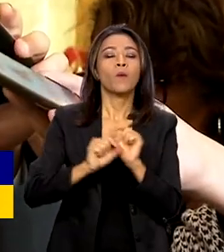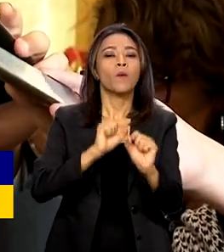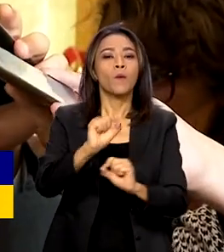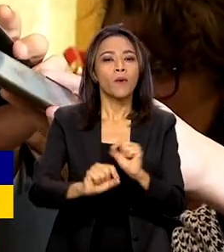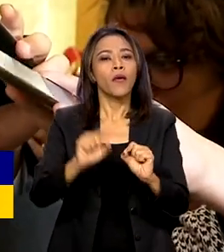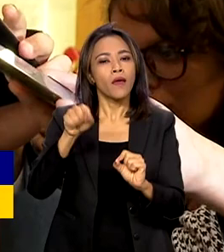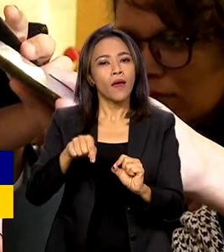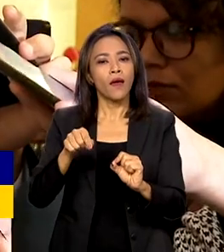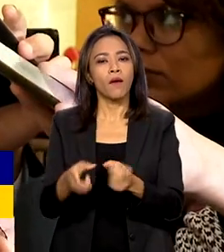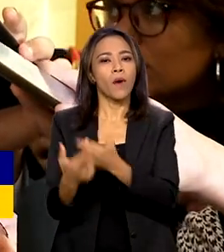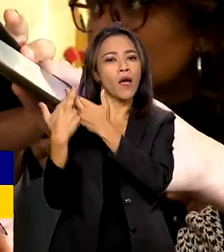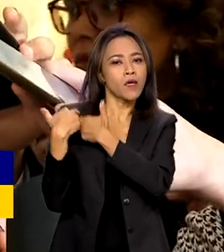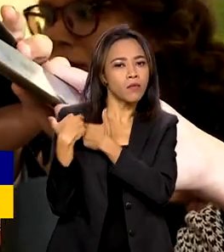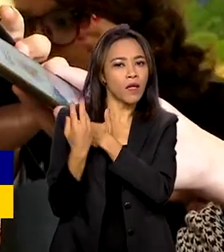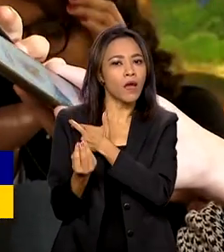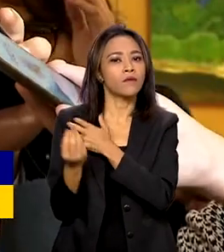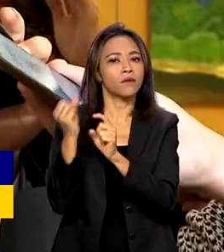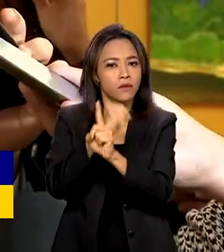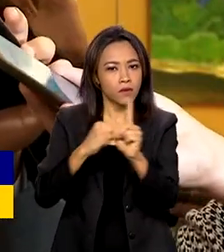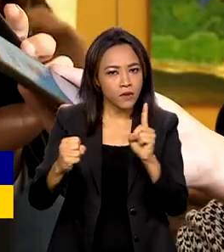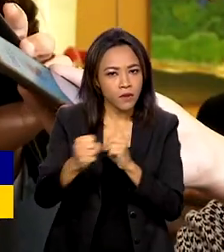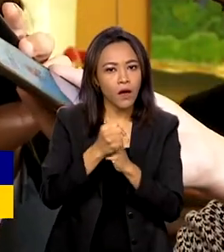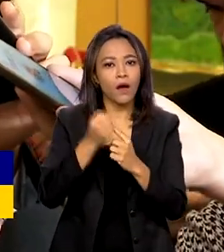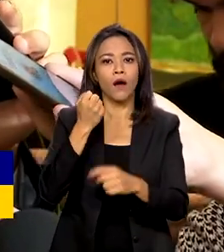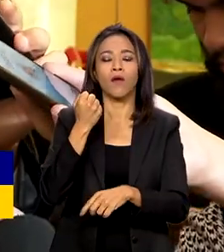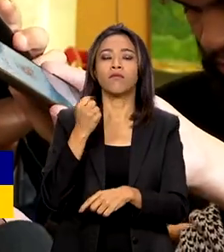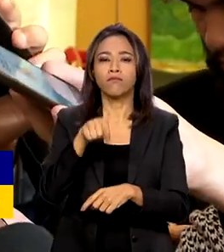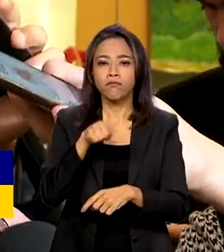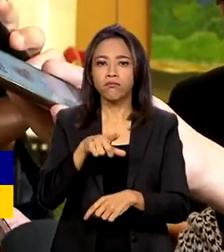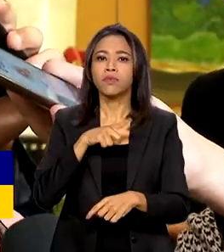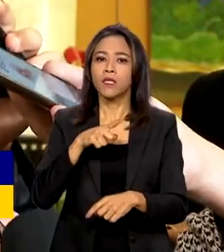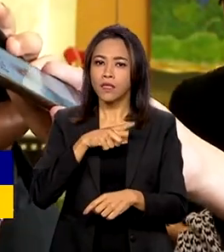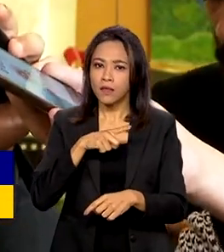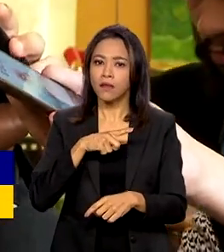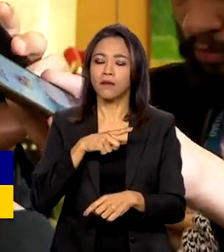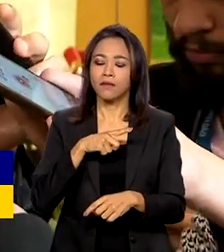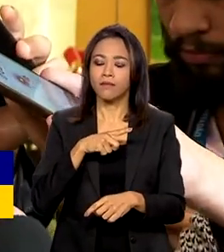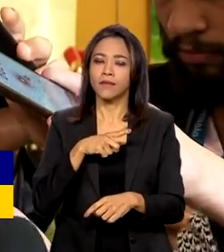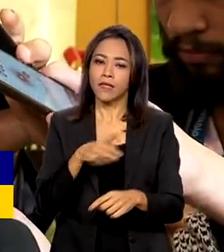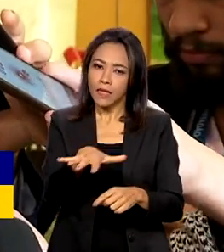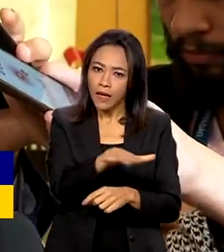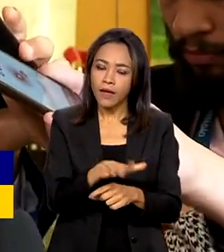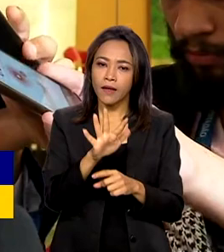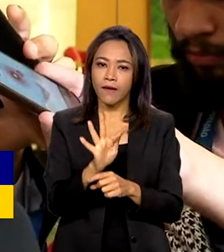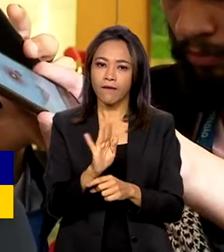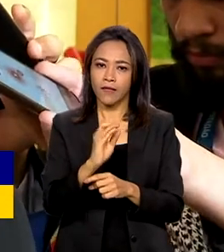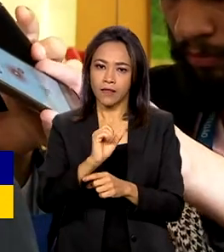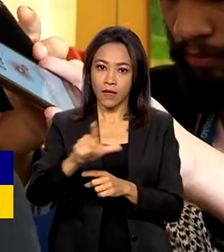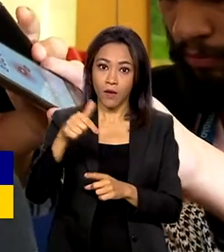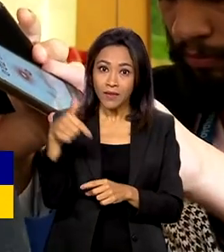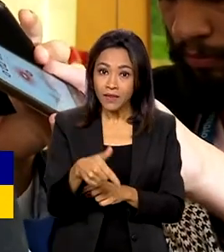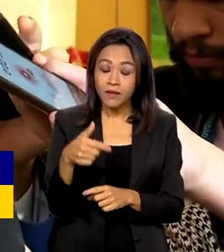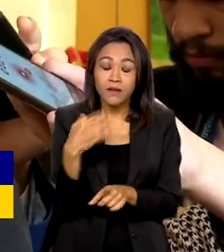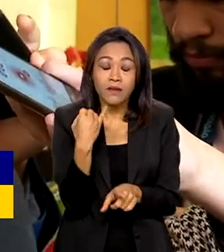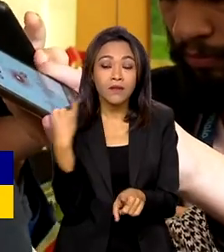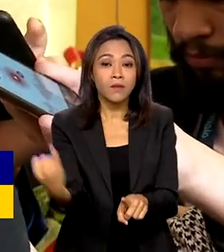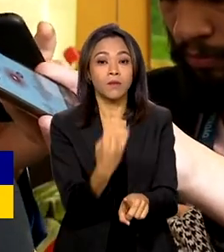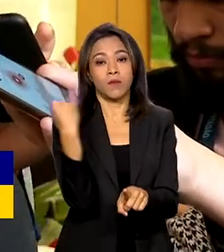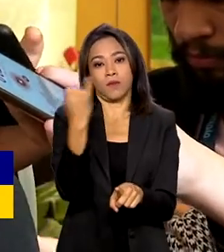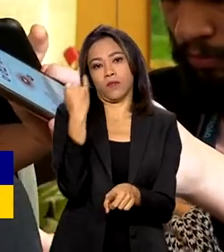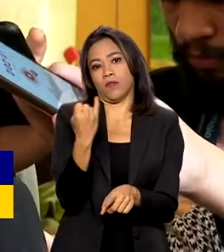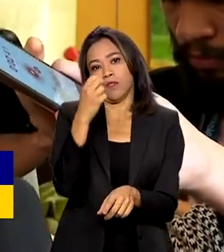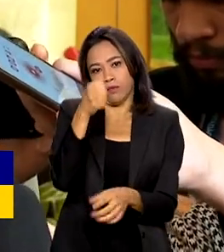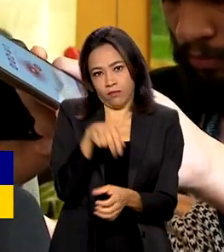de responsabilidade social, ambiental com responsabilidade fiscal. Isso vai ser um passaporte muito importante para o